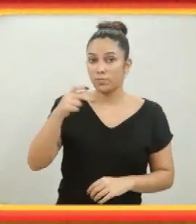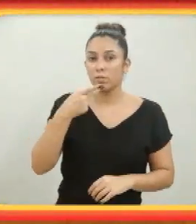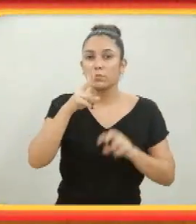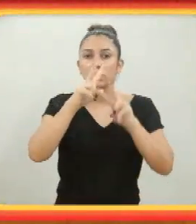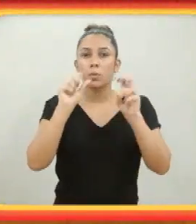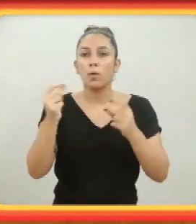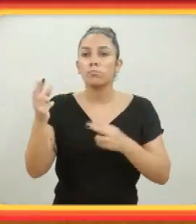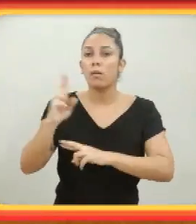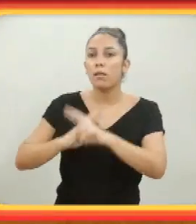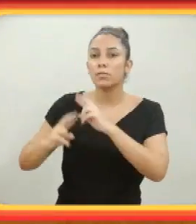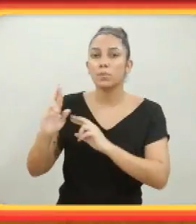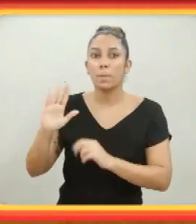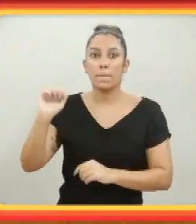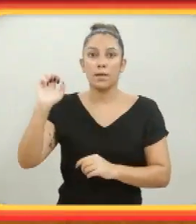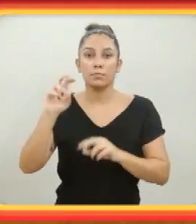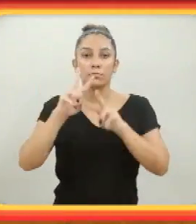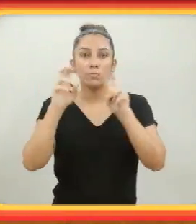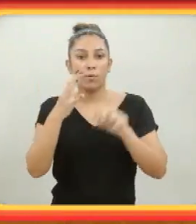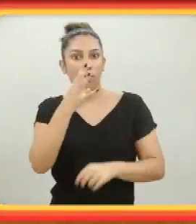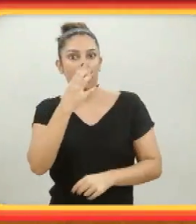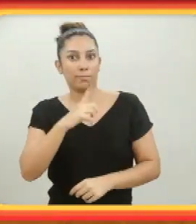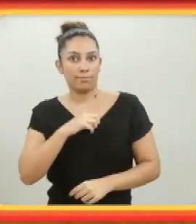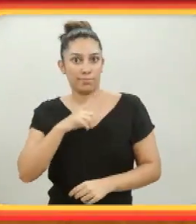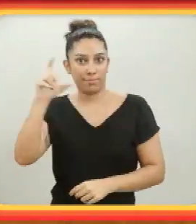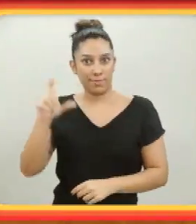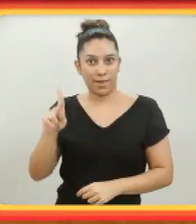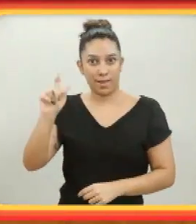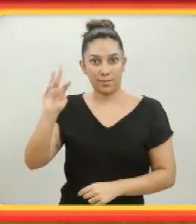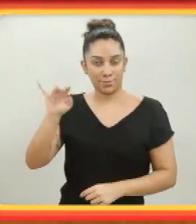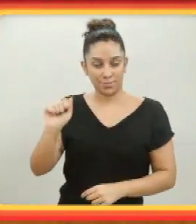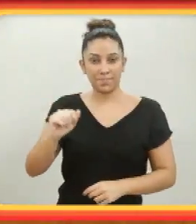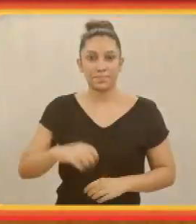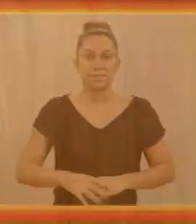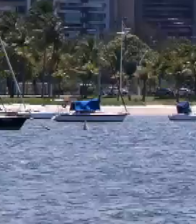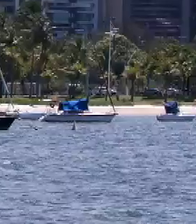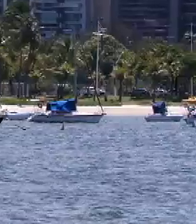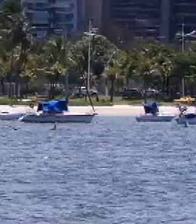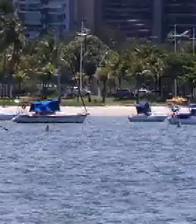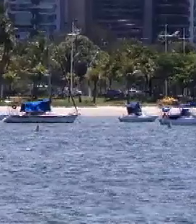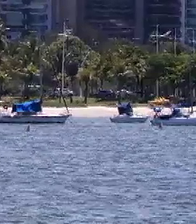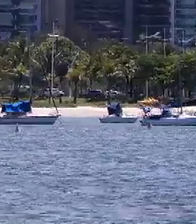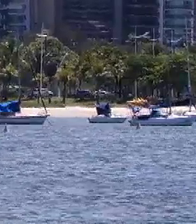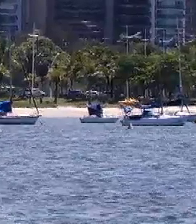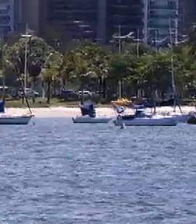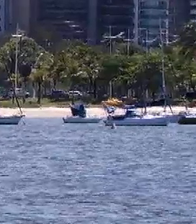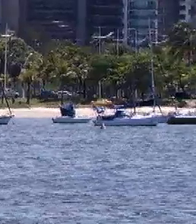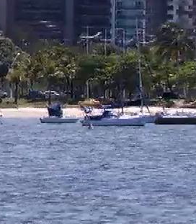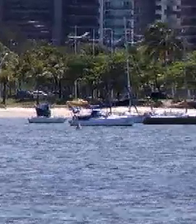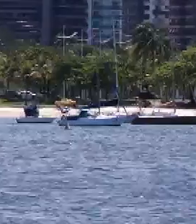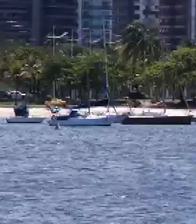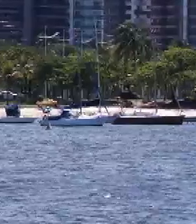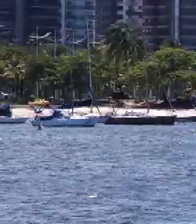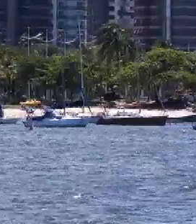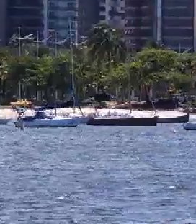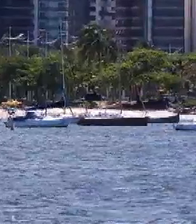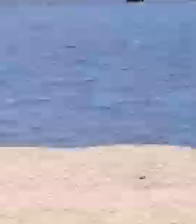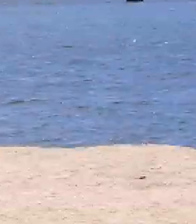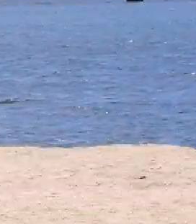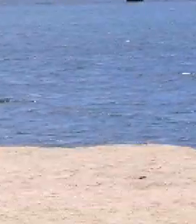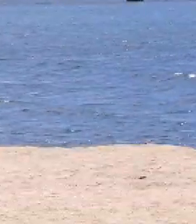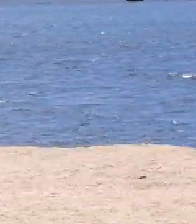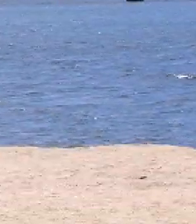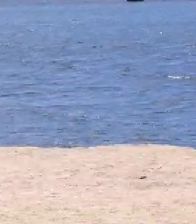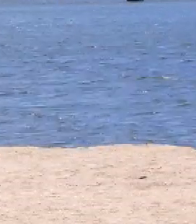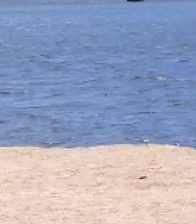sobre a relação dela com a mãe e sobre a admiração que tem por Kátia. Praia margeada por árvores e orla com edifícios